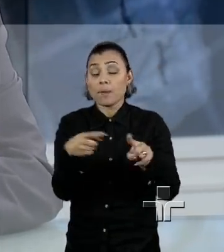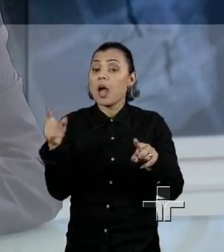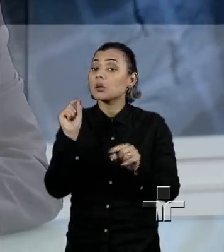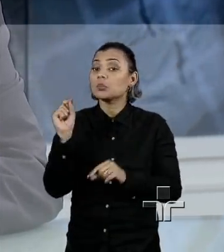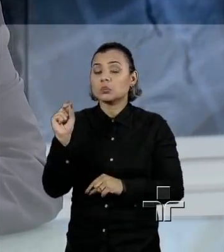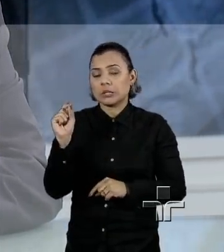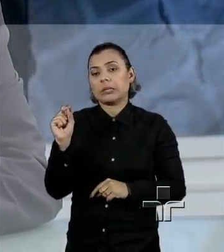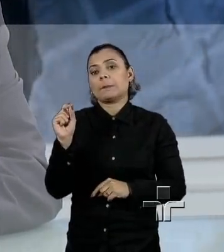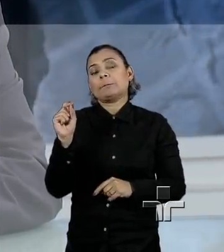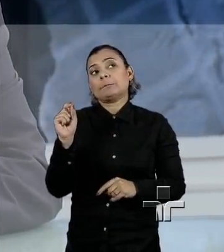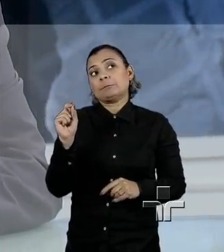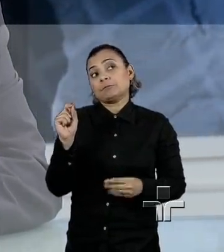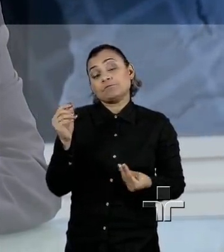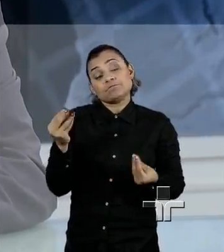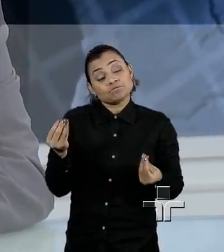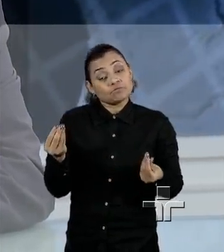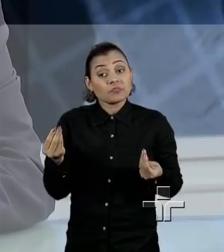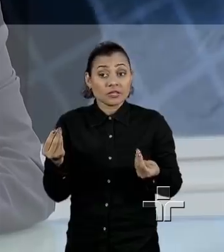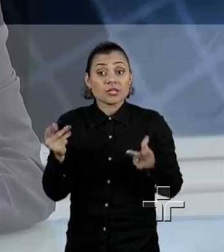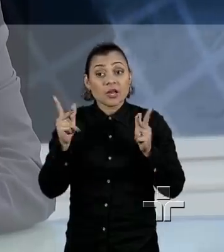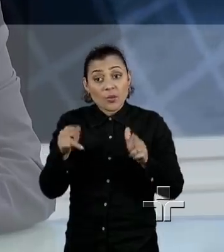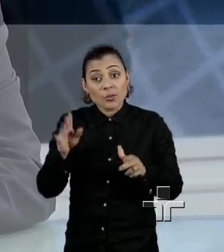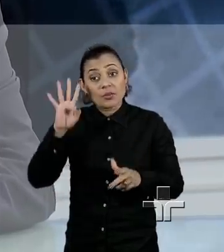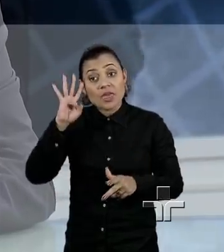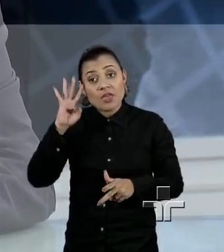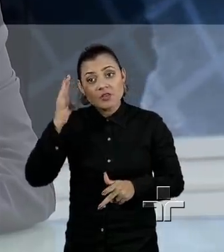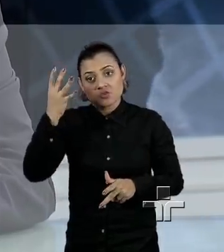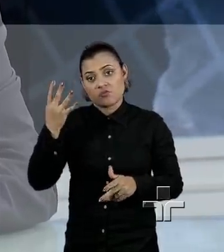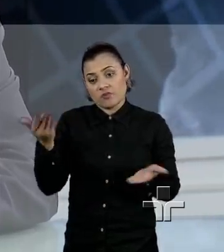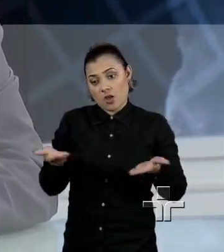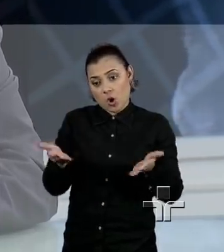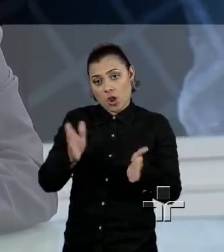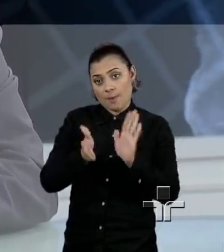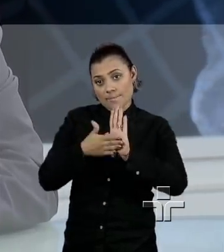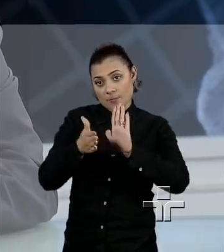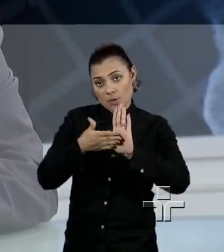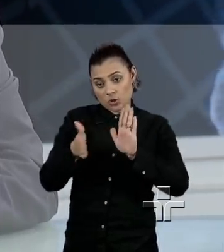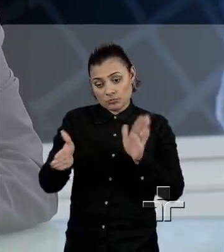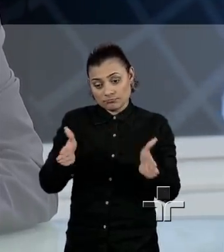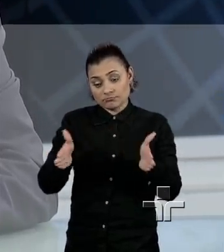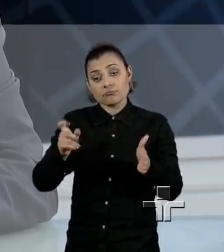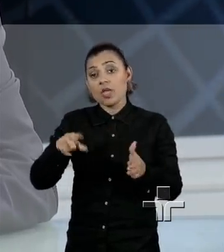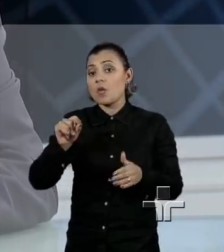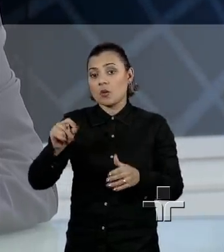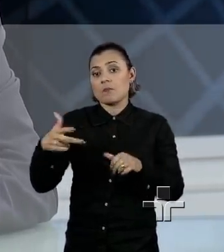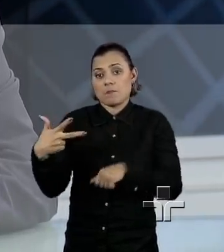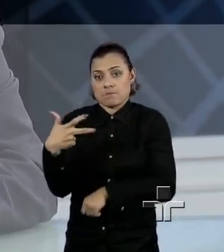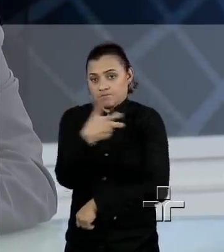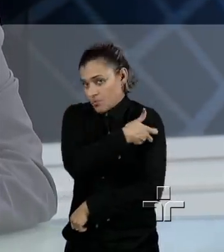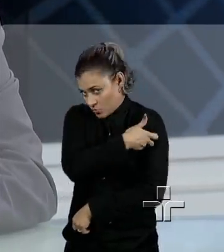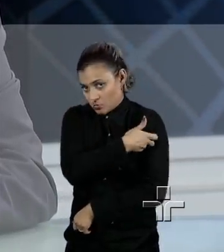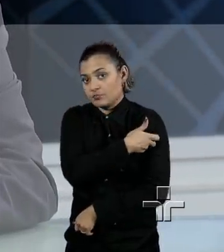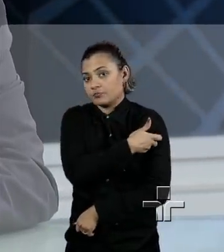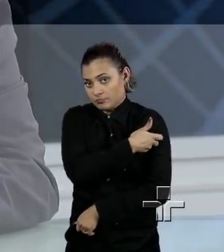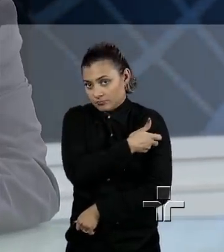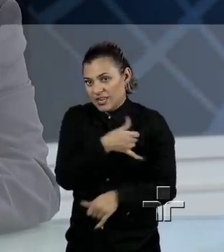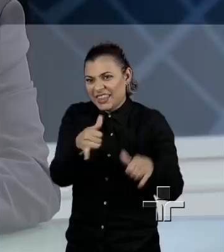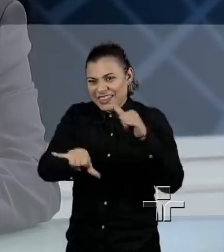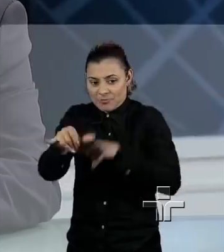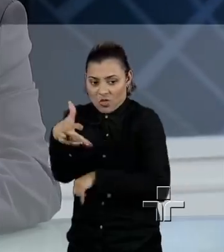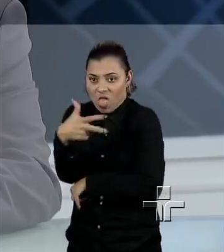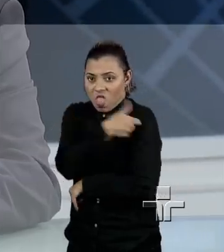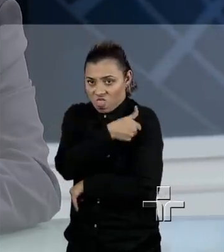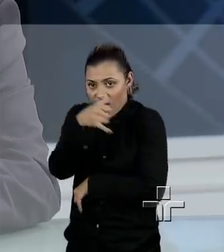Então, como uma das soluções que o pessoal tem proposto, que é muito radical, é a castração química, que pode